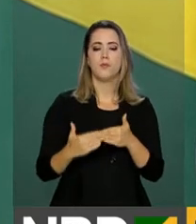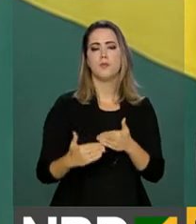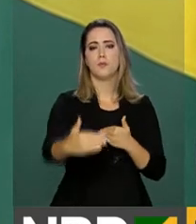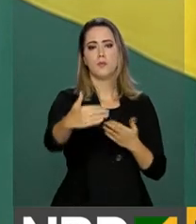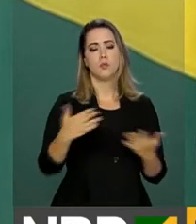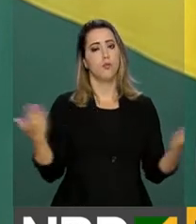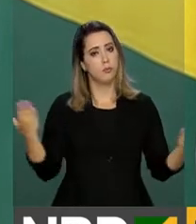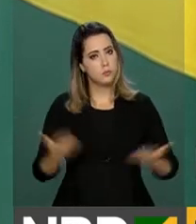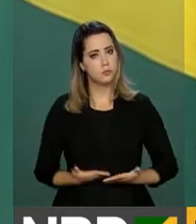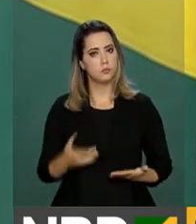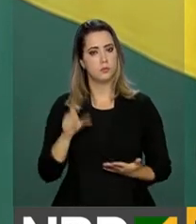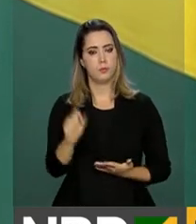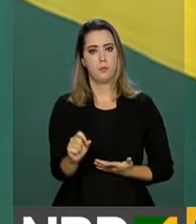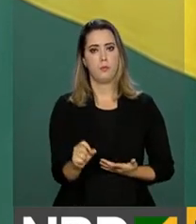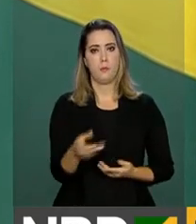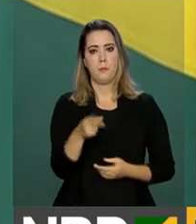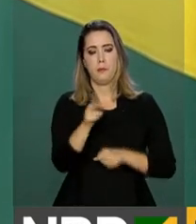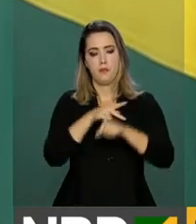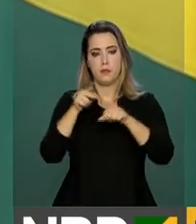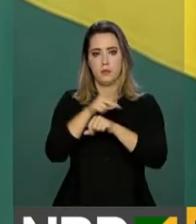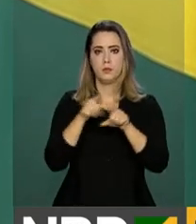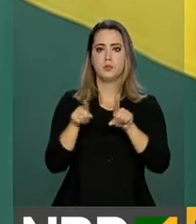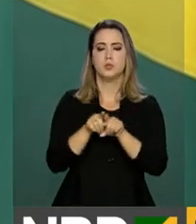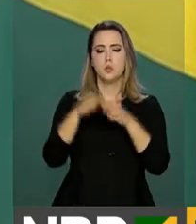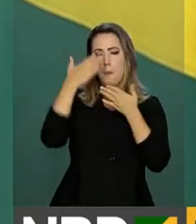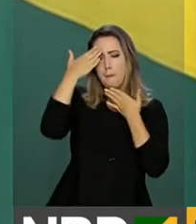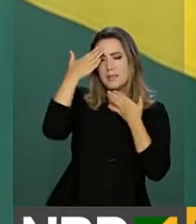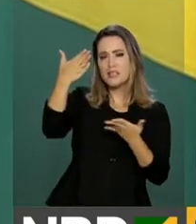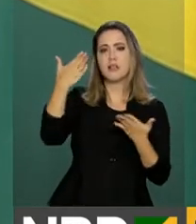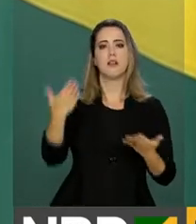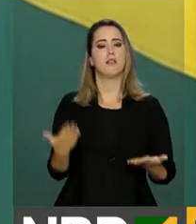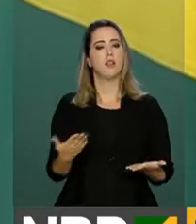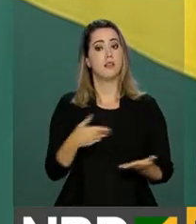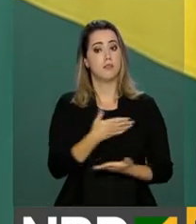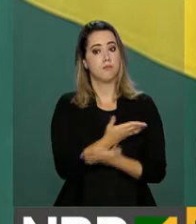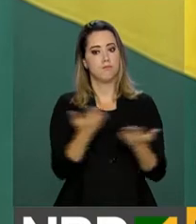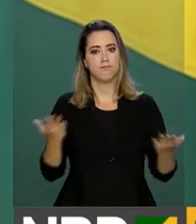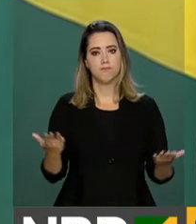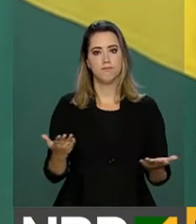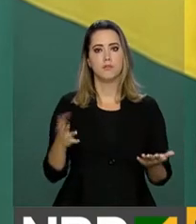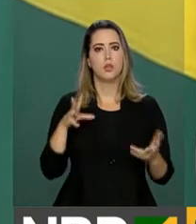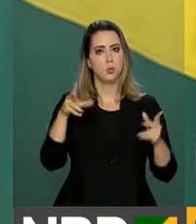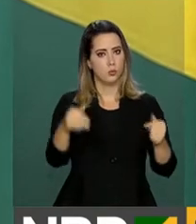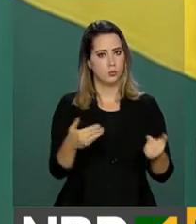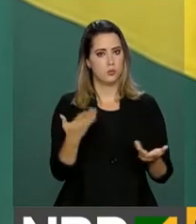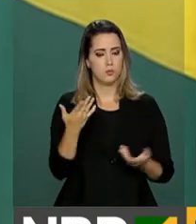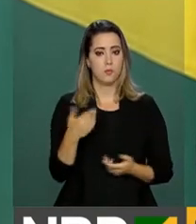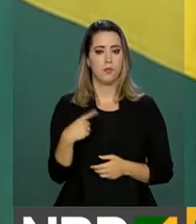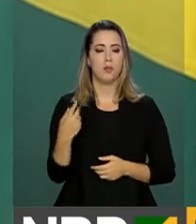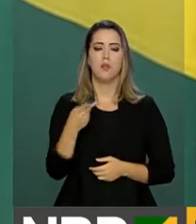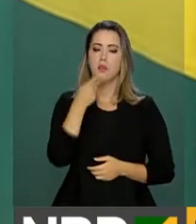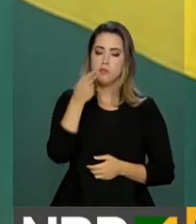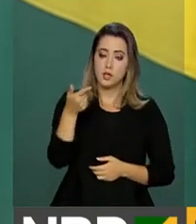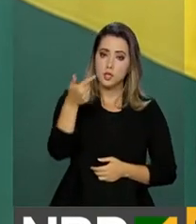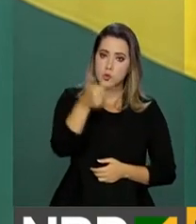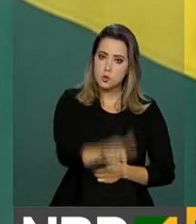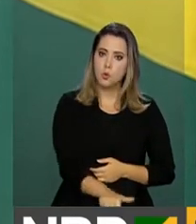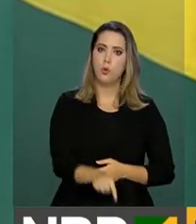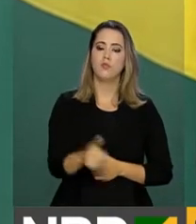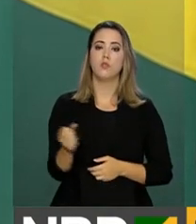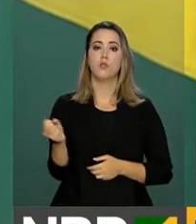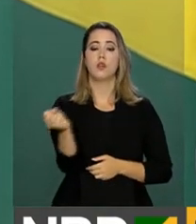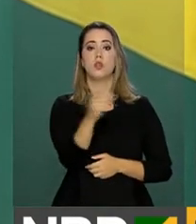que hoje o país agradece a todos e eu volto a dizer da